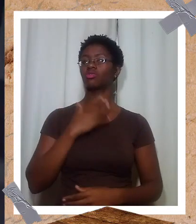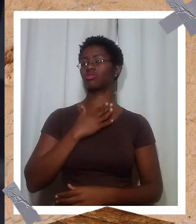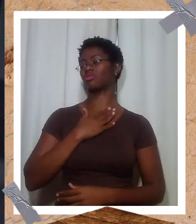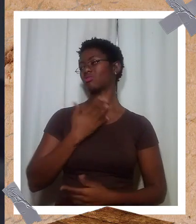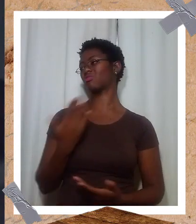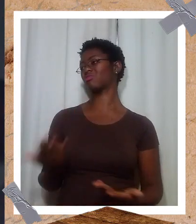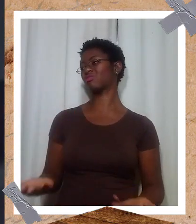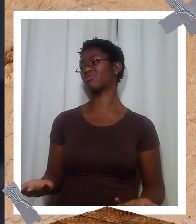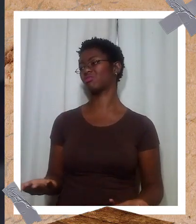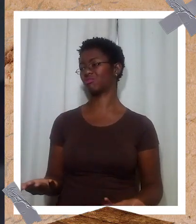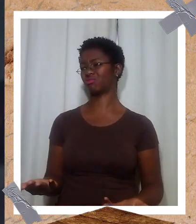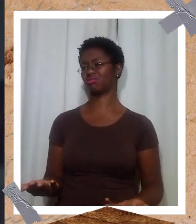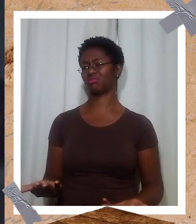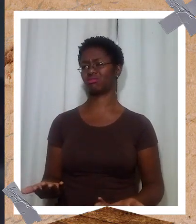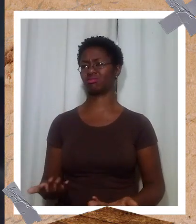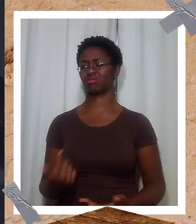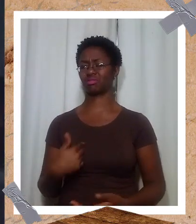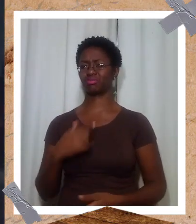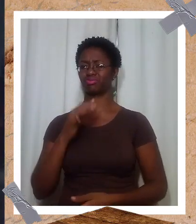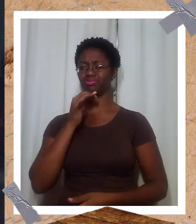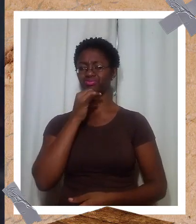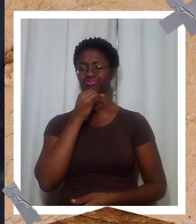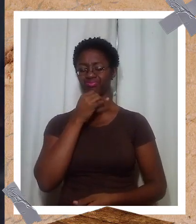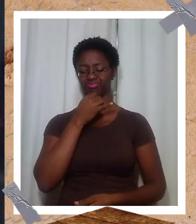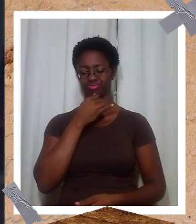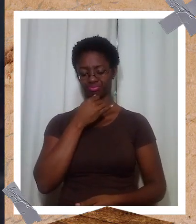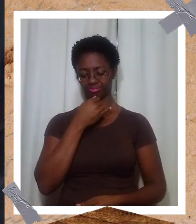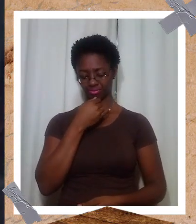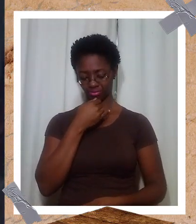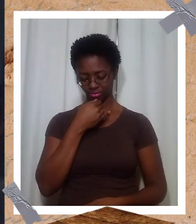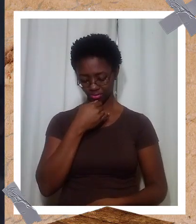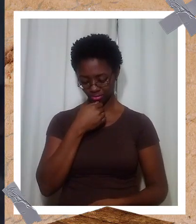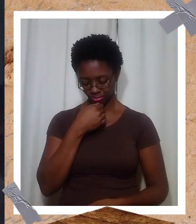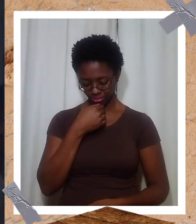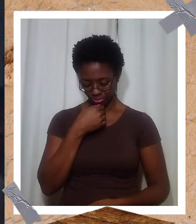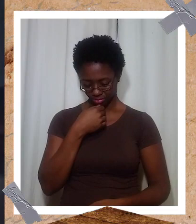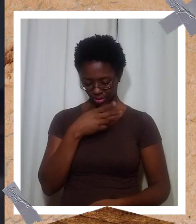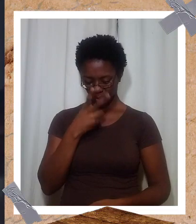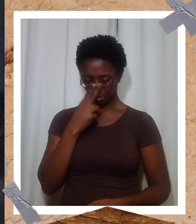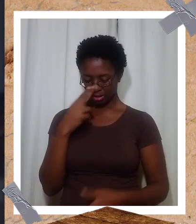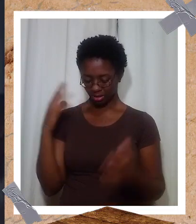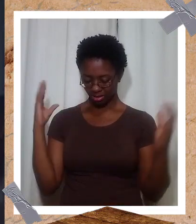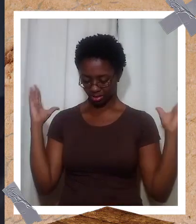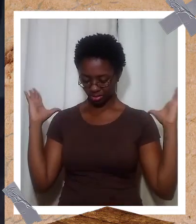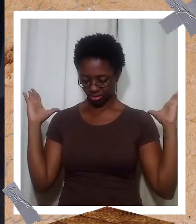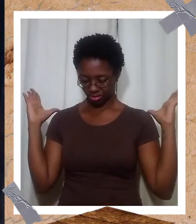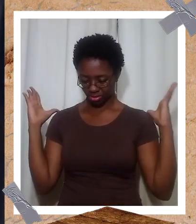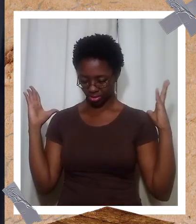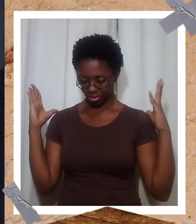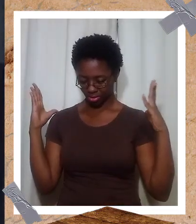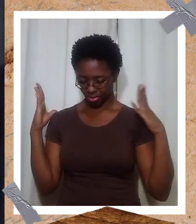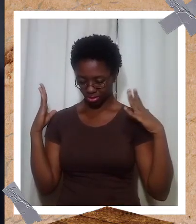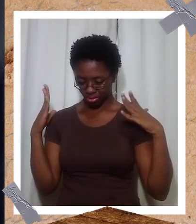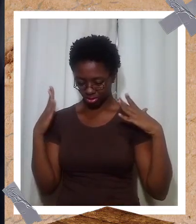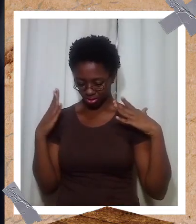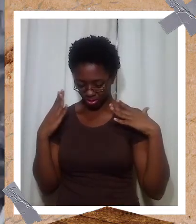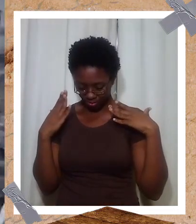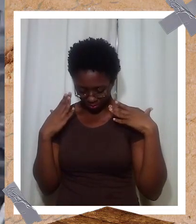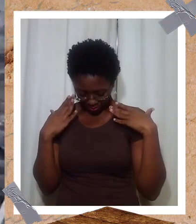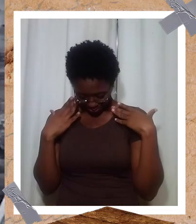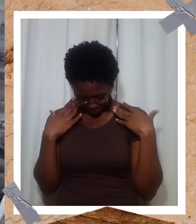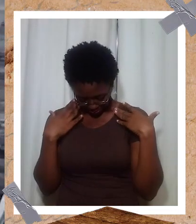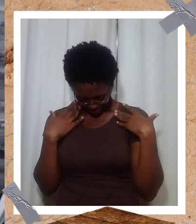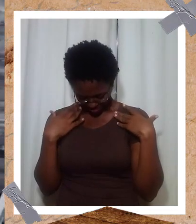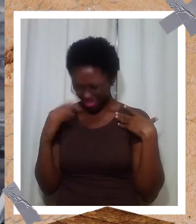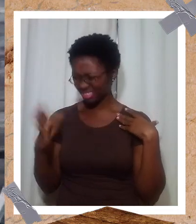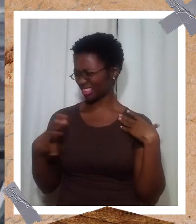cheiroso. Aquela situação me entristecia e fechava minhas asas. Já se sentiu assim alguma vez?